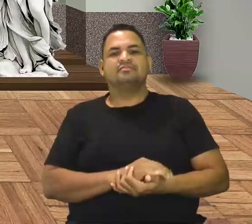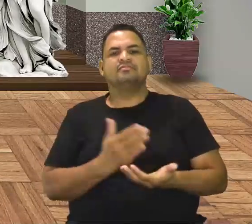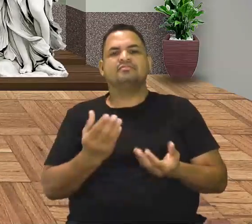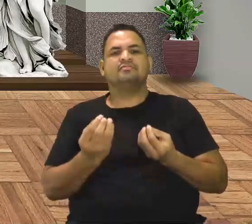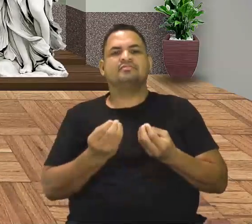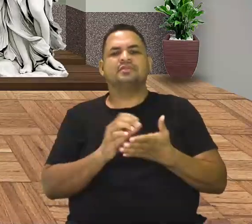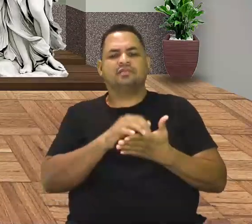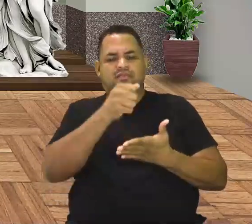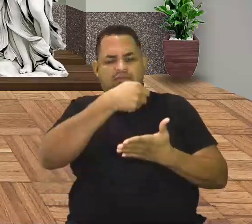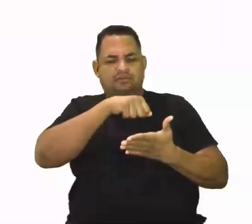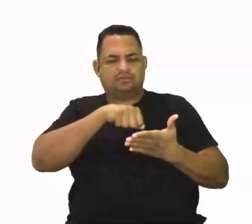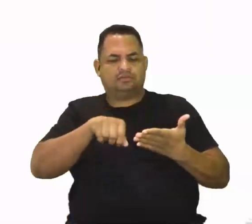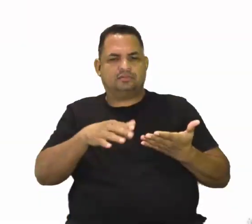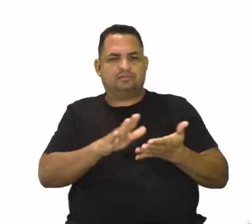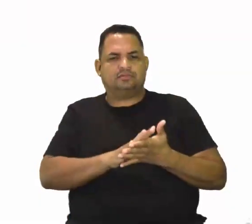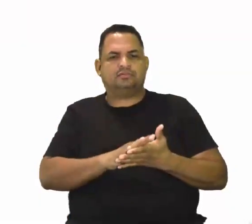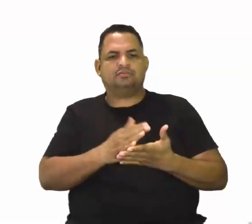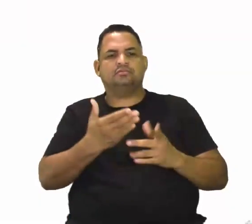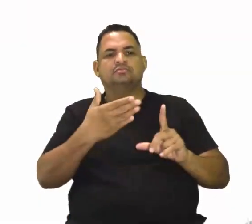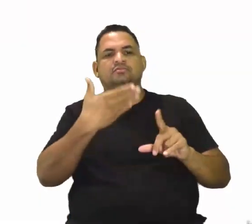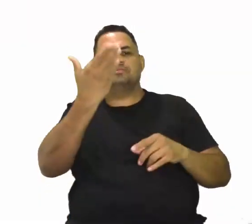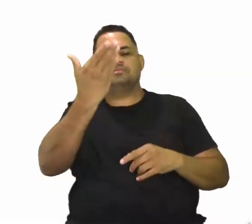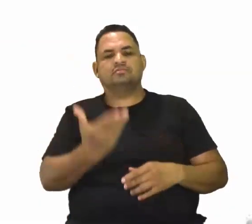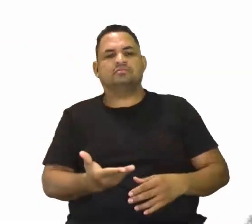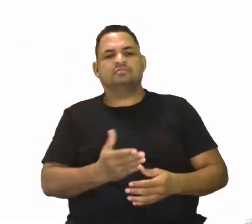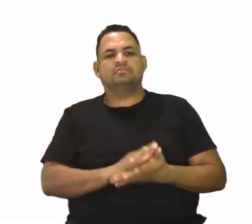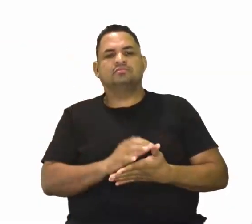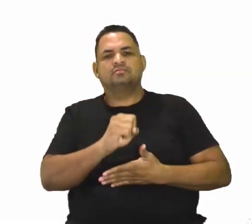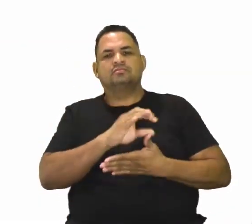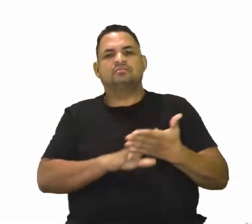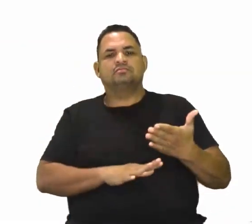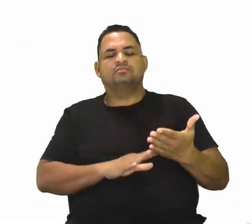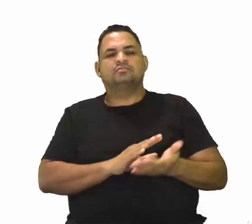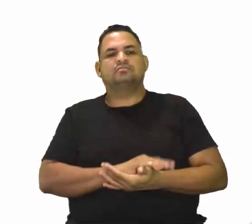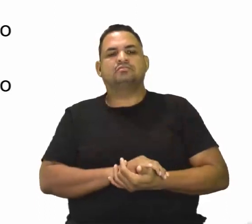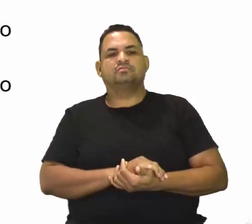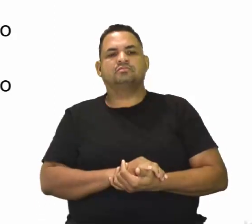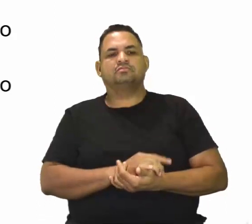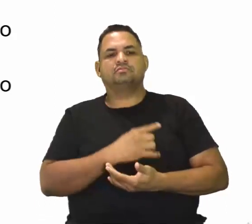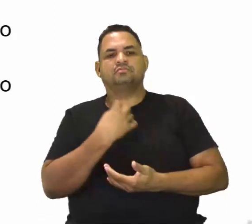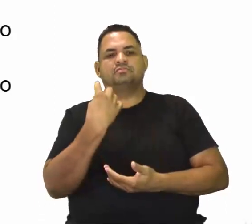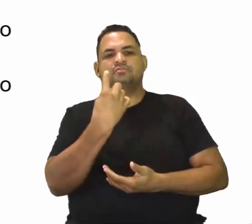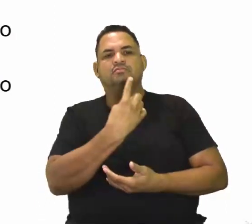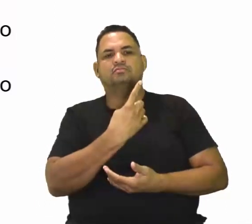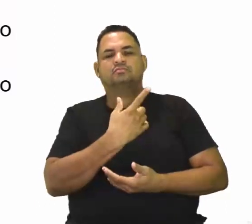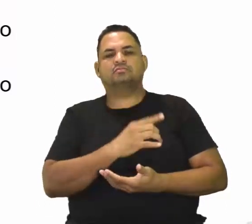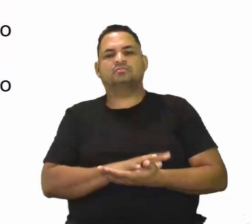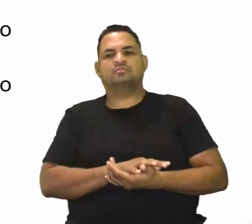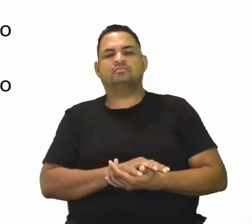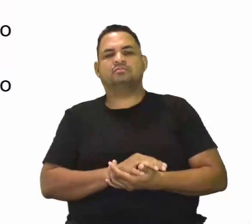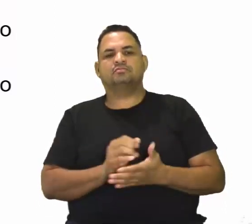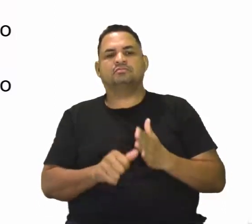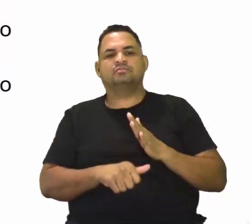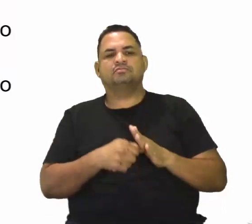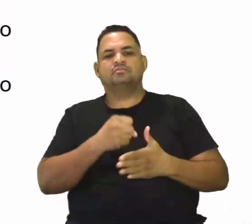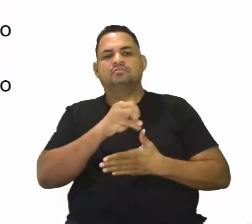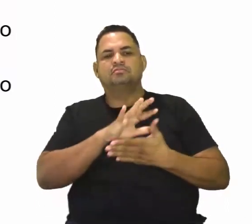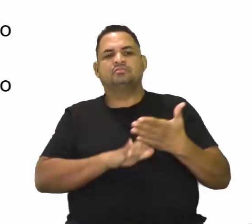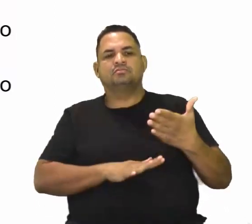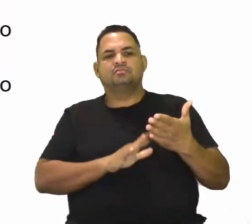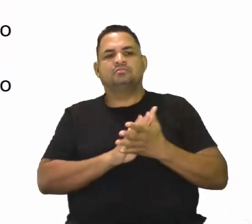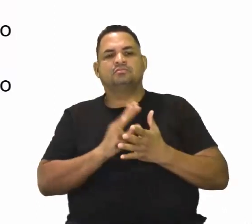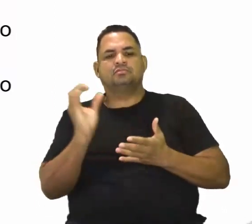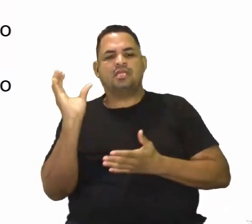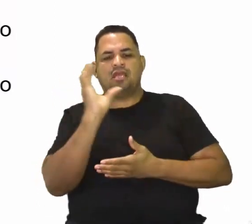vamos lá para a correção? Aí na tela para vocês. Atividade aí que nós vamos para a primeira questão. Vai